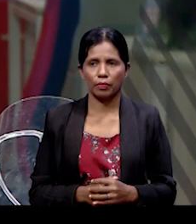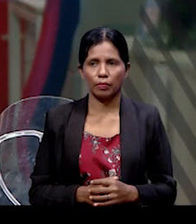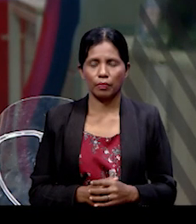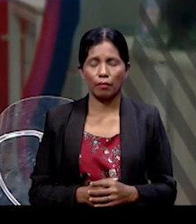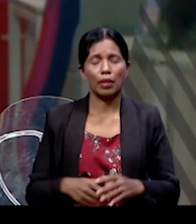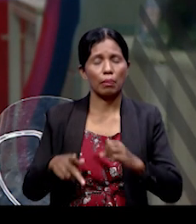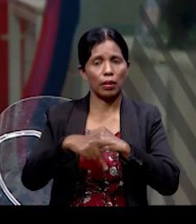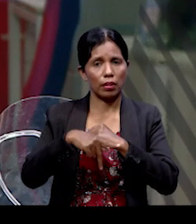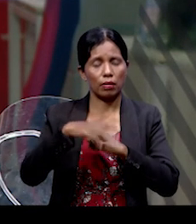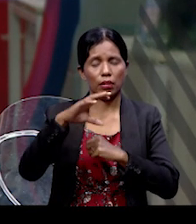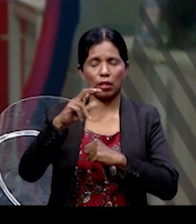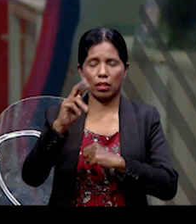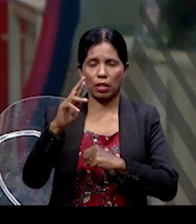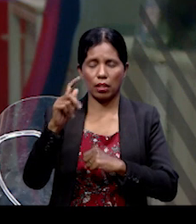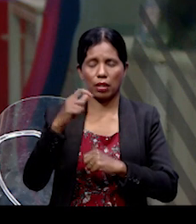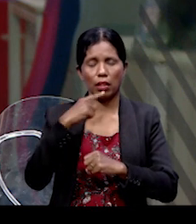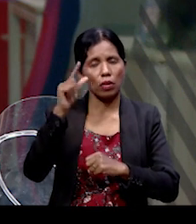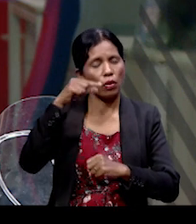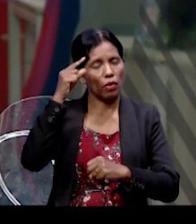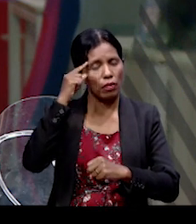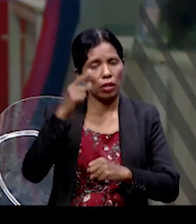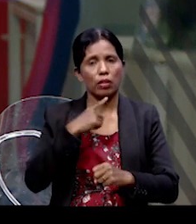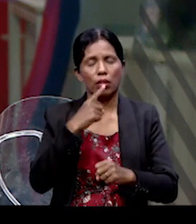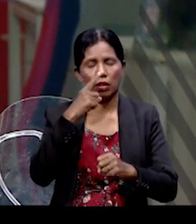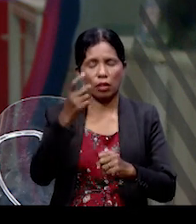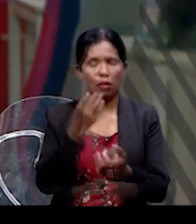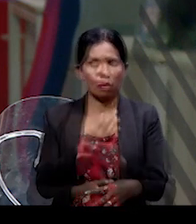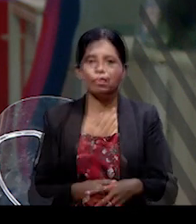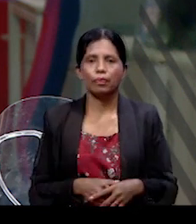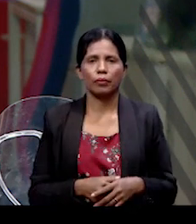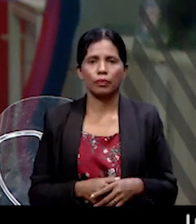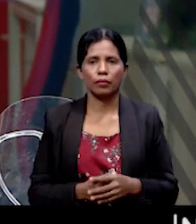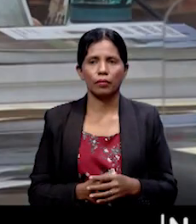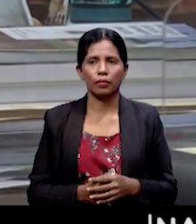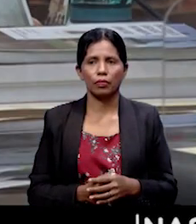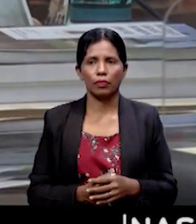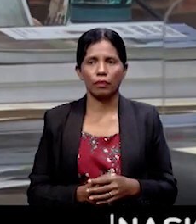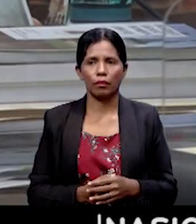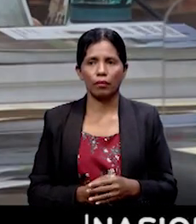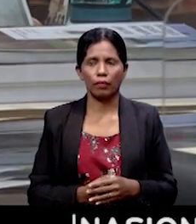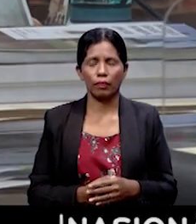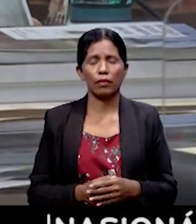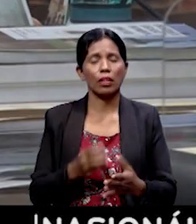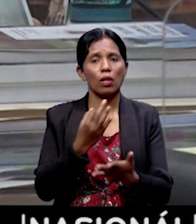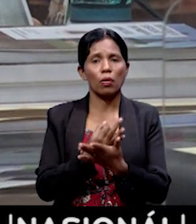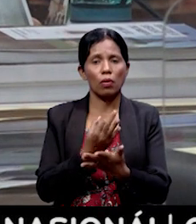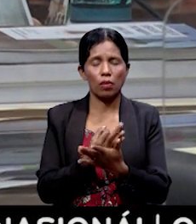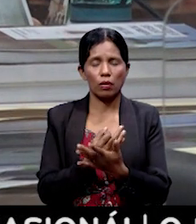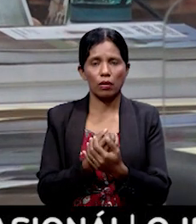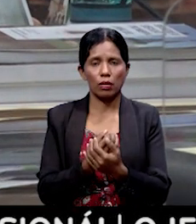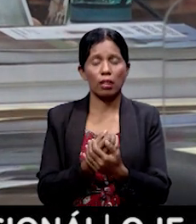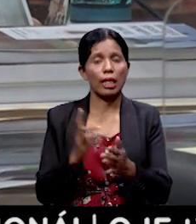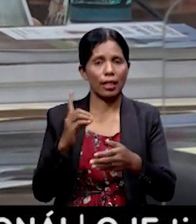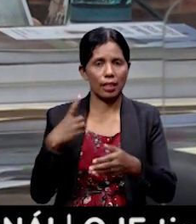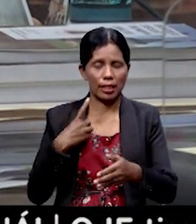Mancara Senate considera governo lojo e subsidio ba equipa linha frente sira. Subsidio frontline. Deputada Bancada